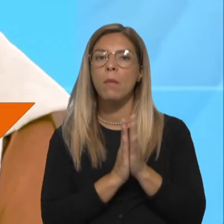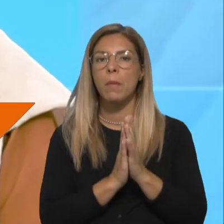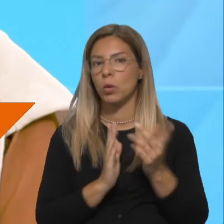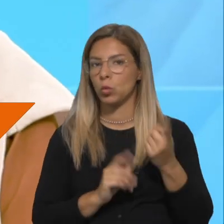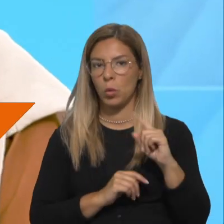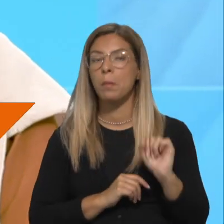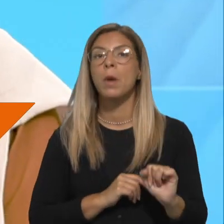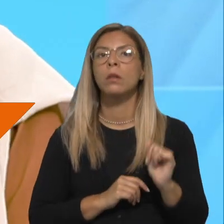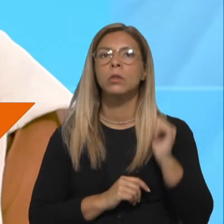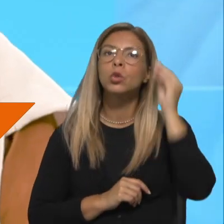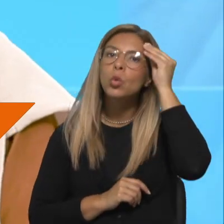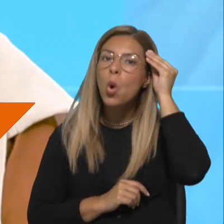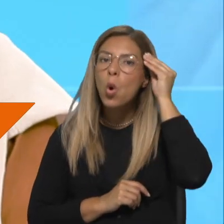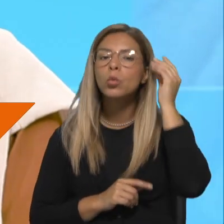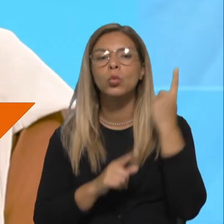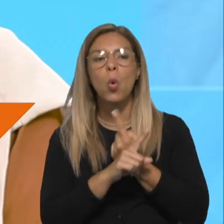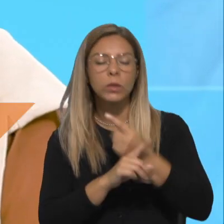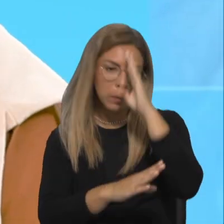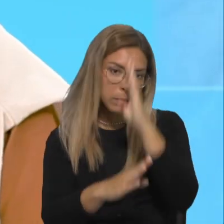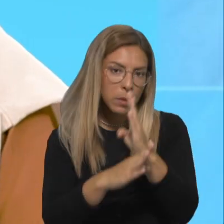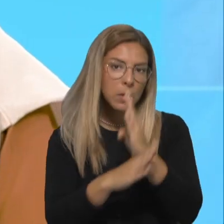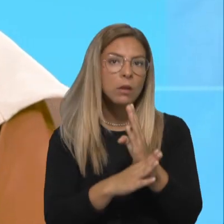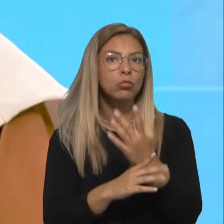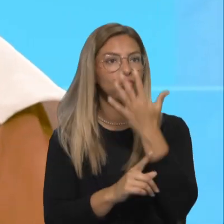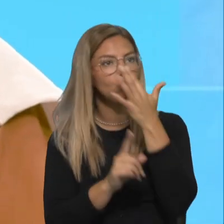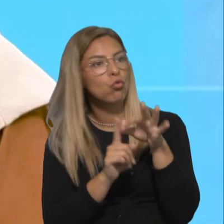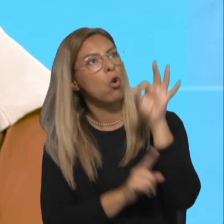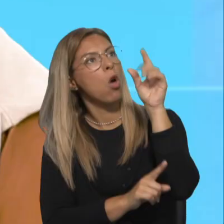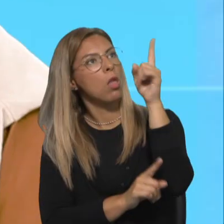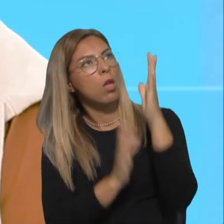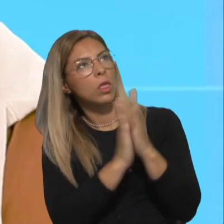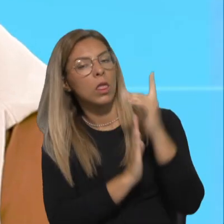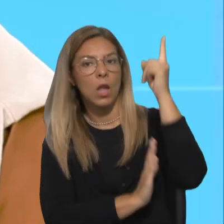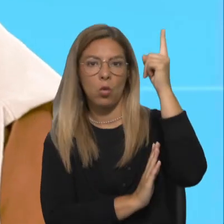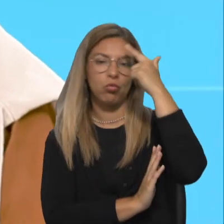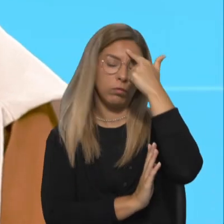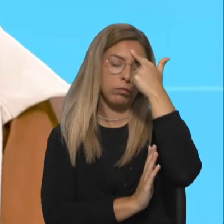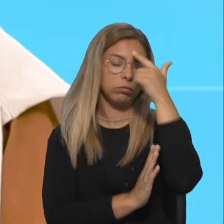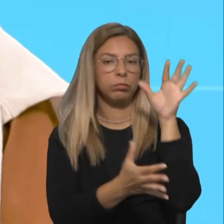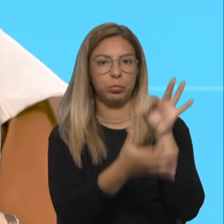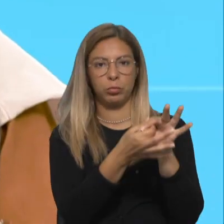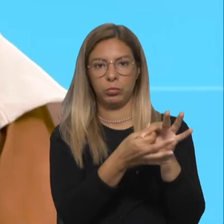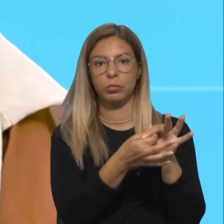que eram os seus sonhos, os seus ideais, escolheu Deus como o único que não passa. E